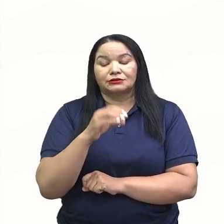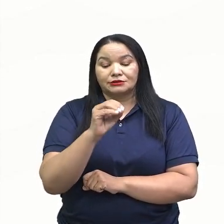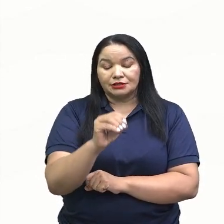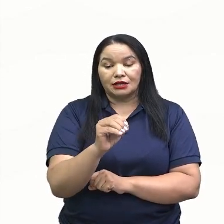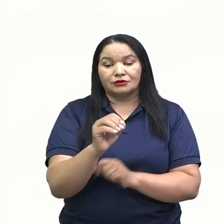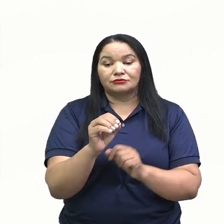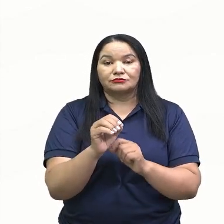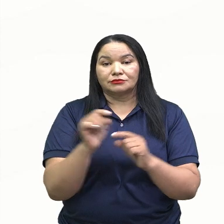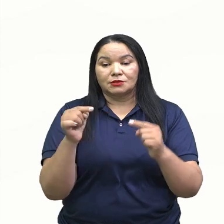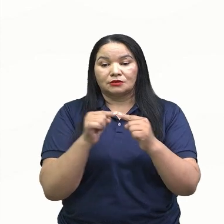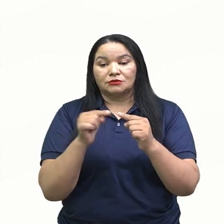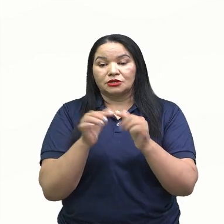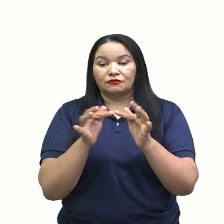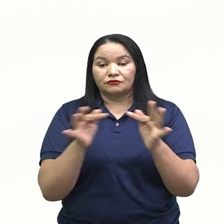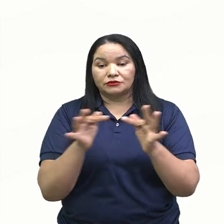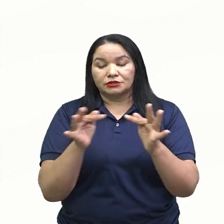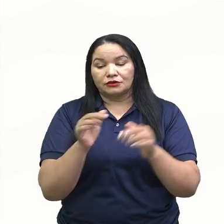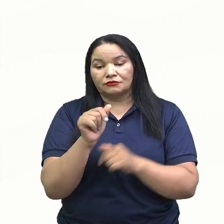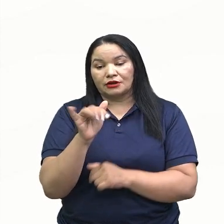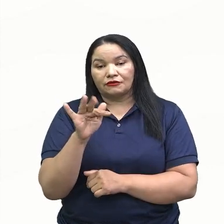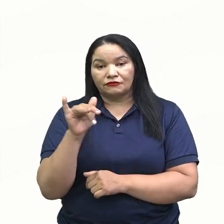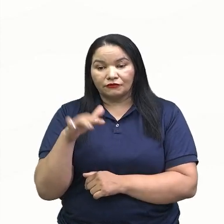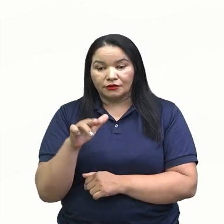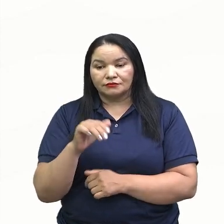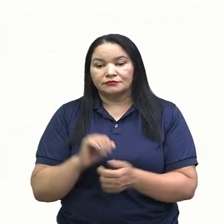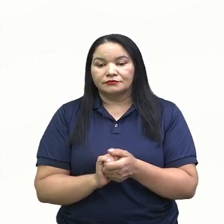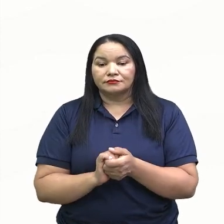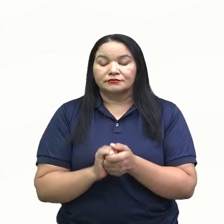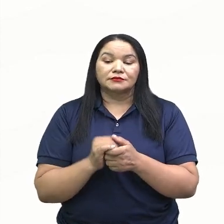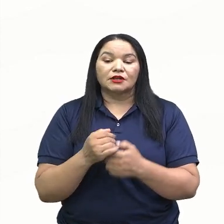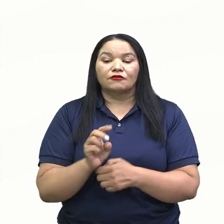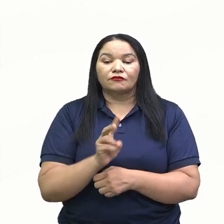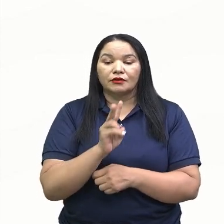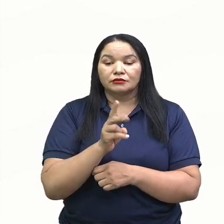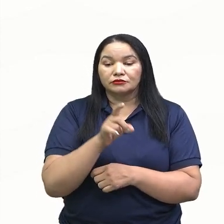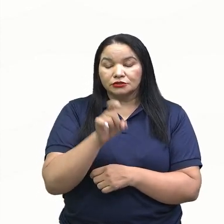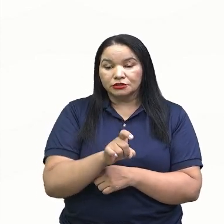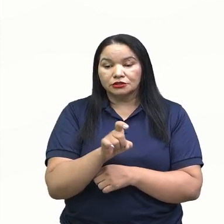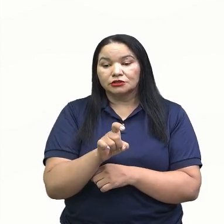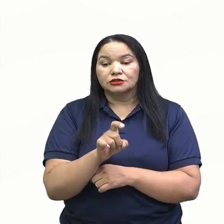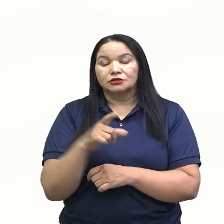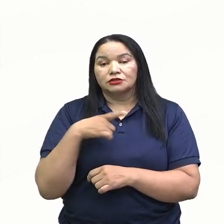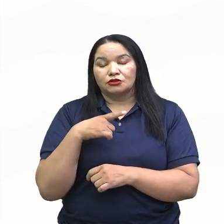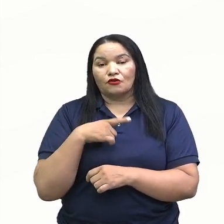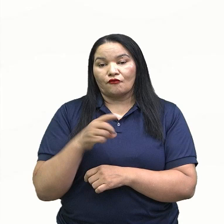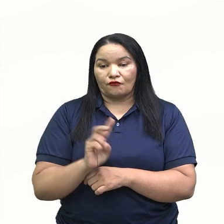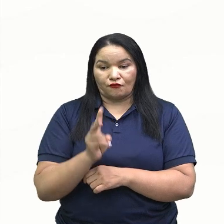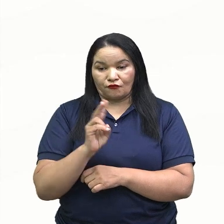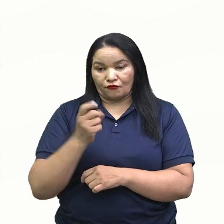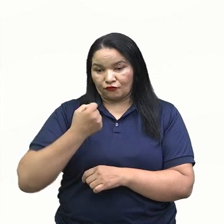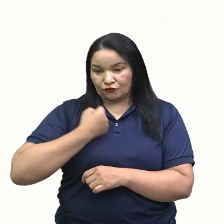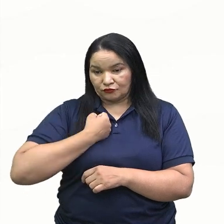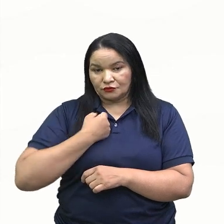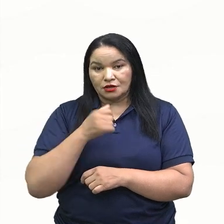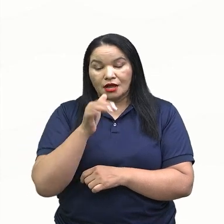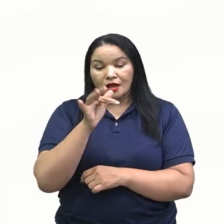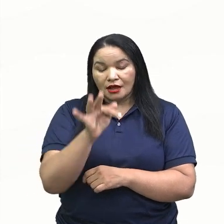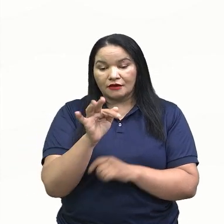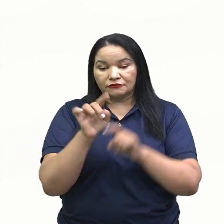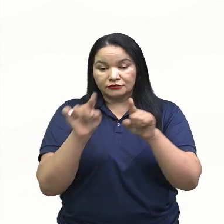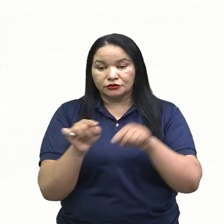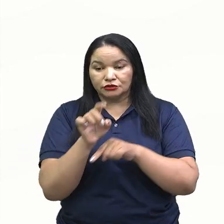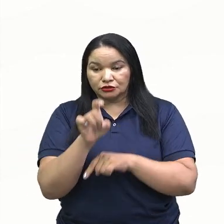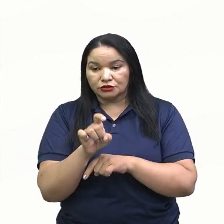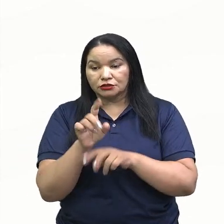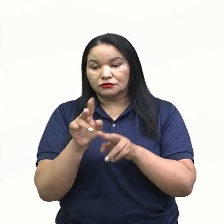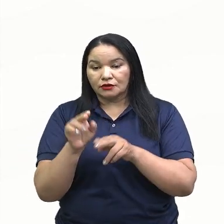função afim. E olha o que diz o texto. O valor x para o qual temos o valor numérico f de x igual a